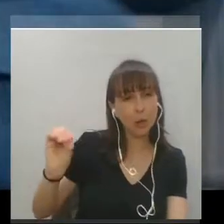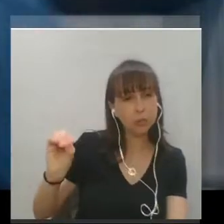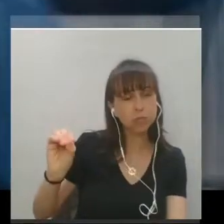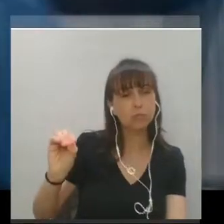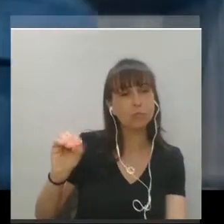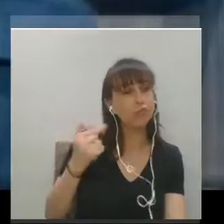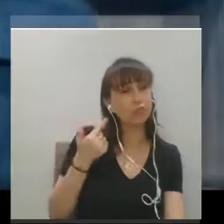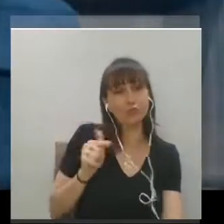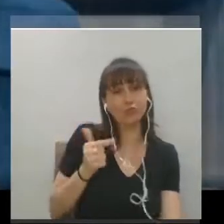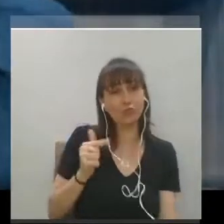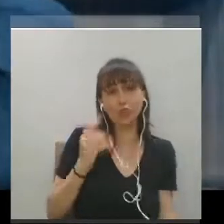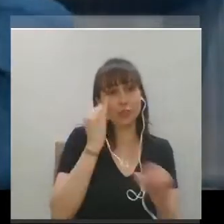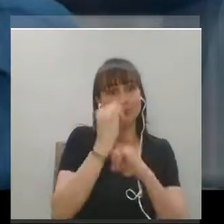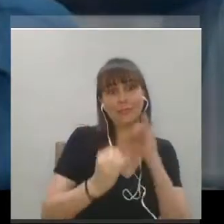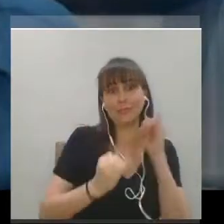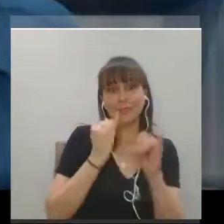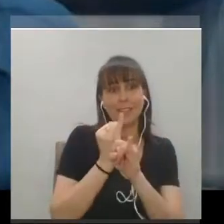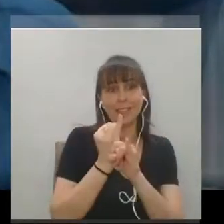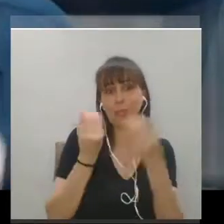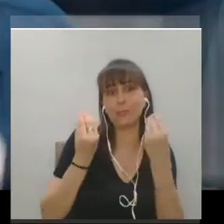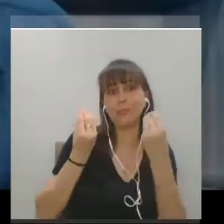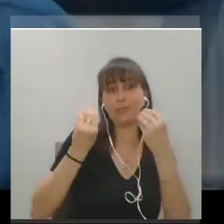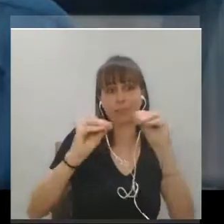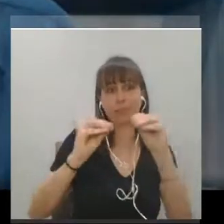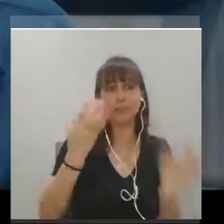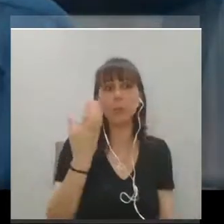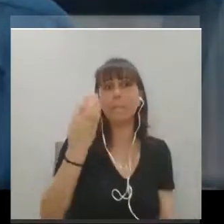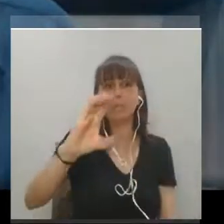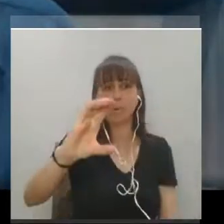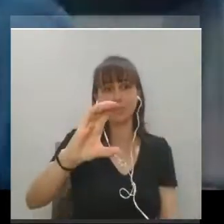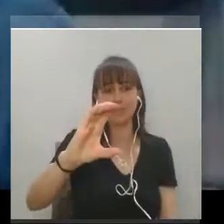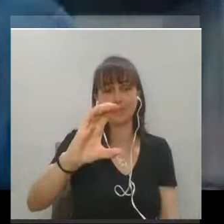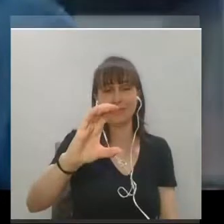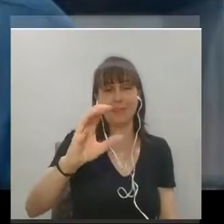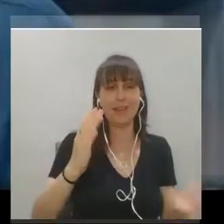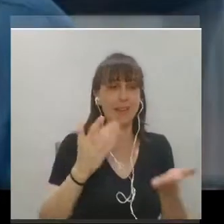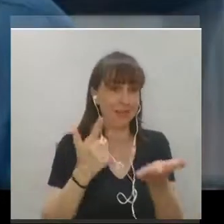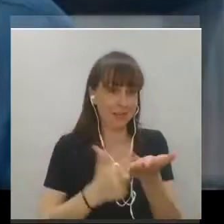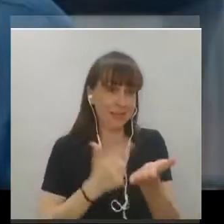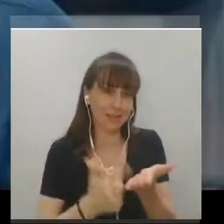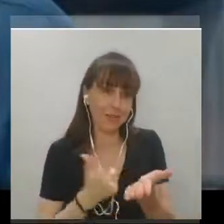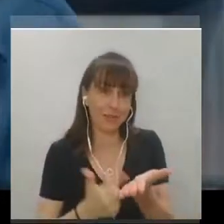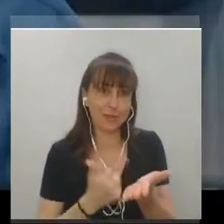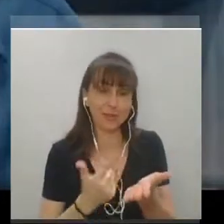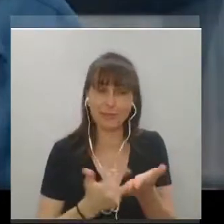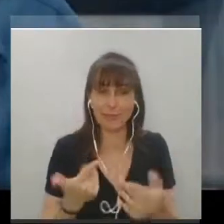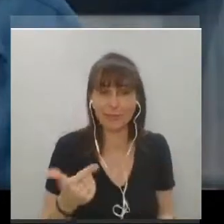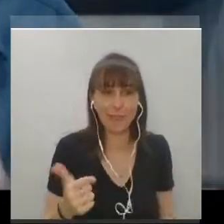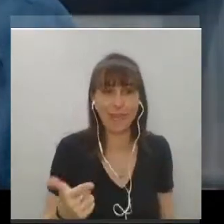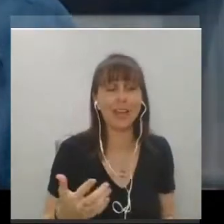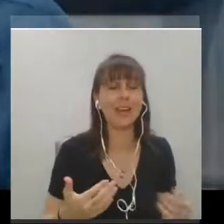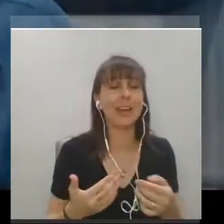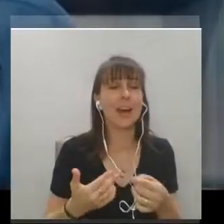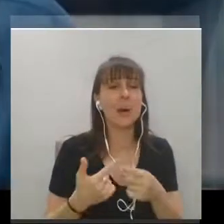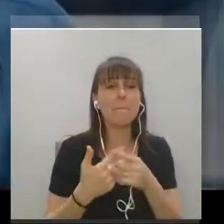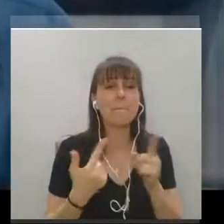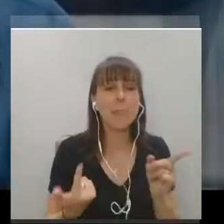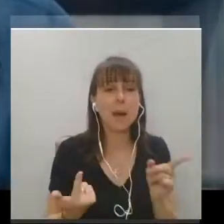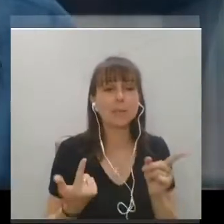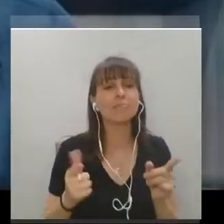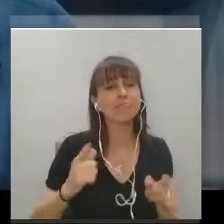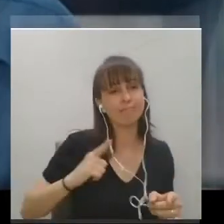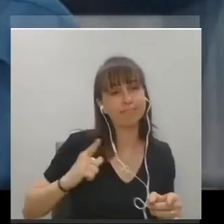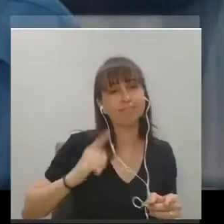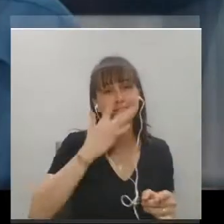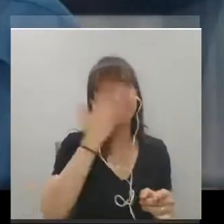Então, necessariamente, nós precisamos passar por livros ou por pessoas vivas, né? Nossos professores ou os livros deixados por